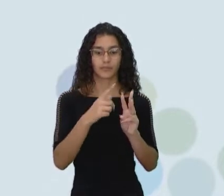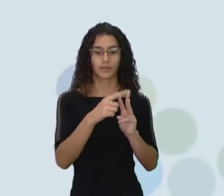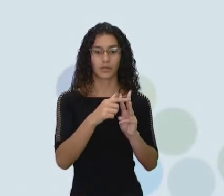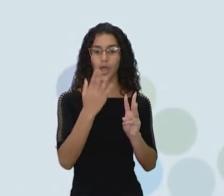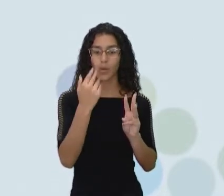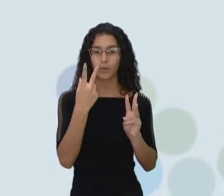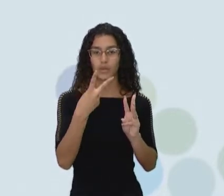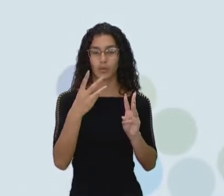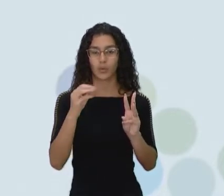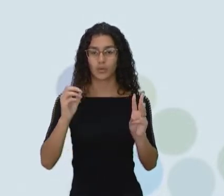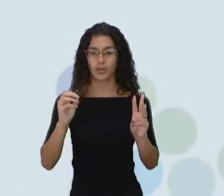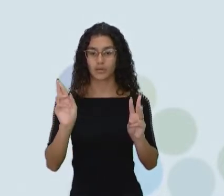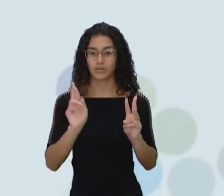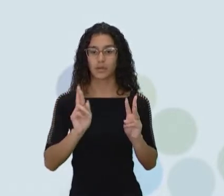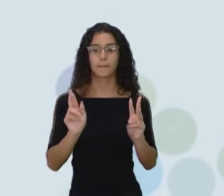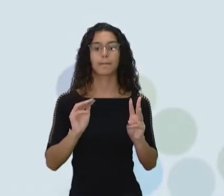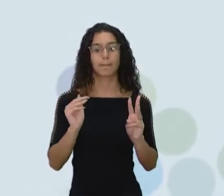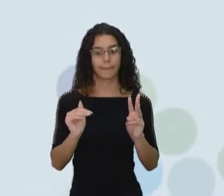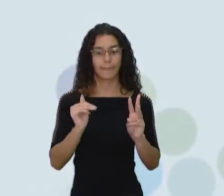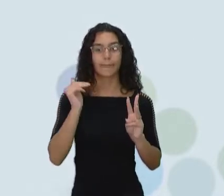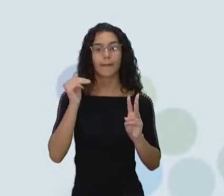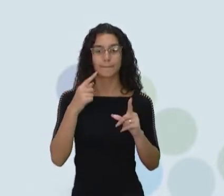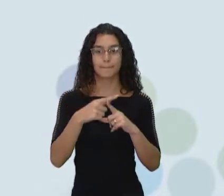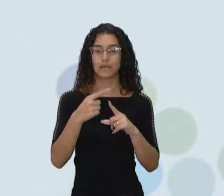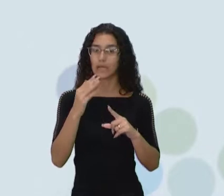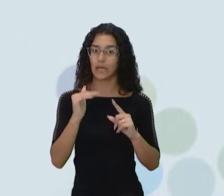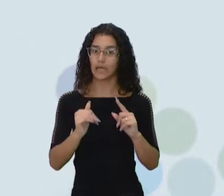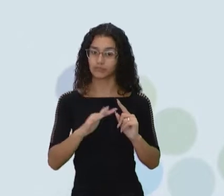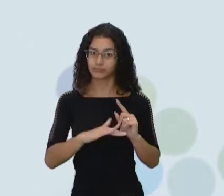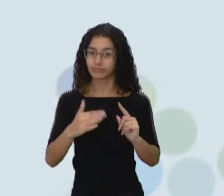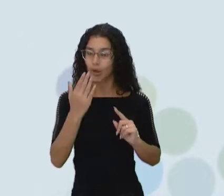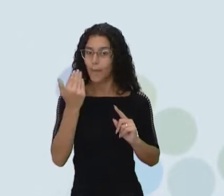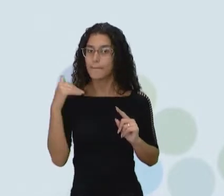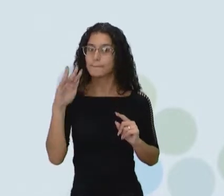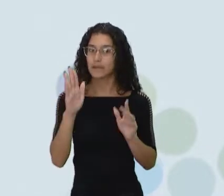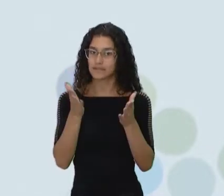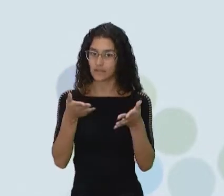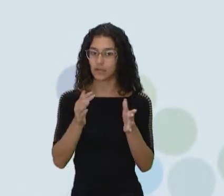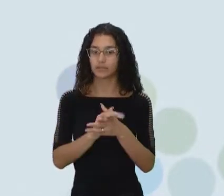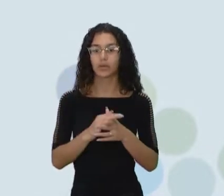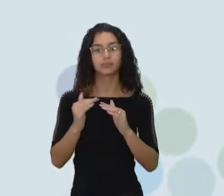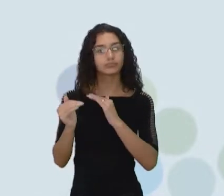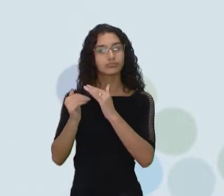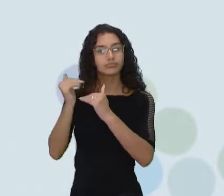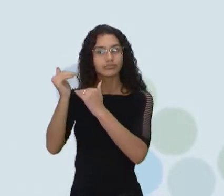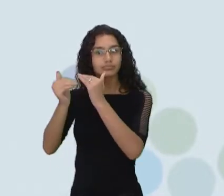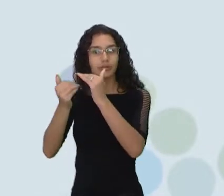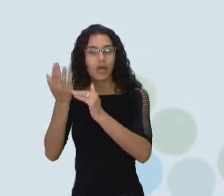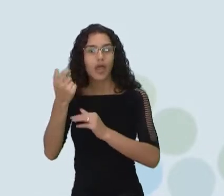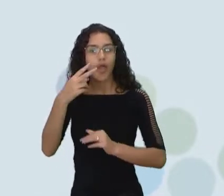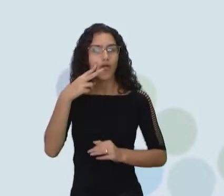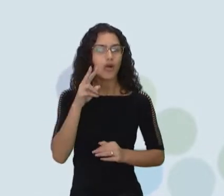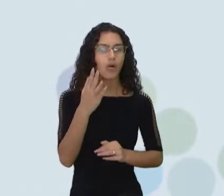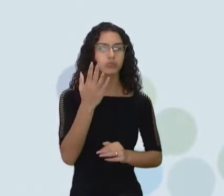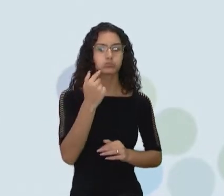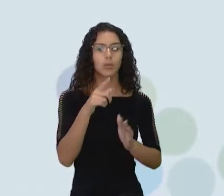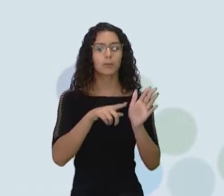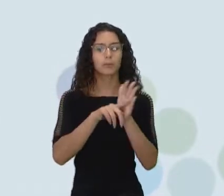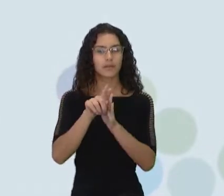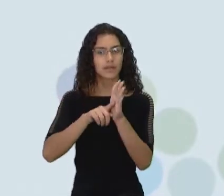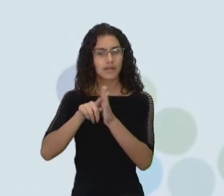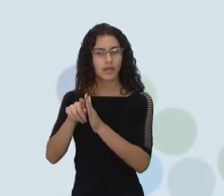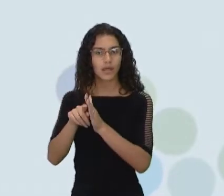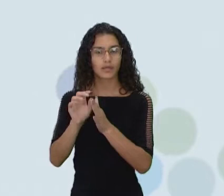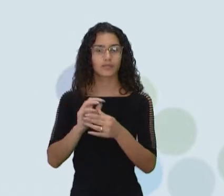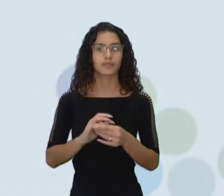pouquinho a alimentação. A alimentação aumenta. Porque a criança come um pouquinho mais, né, realmente, nessa idade. Porque ela está crescendo e eu até pesquisei isso,